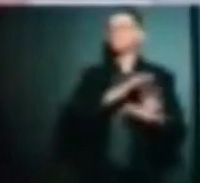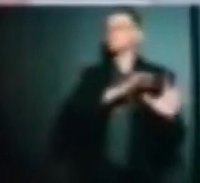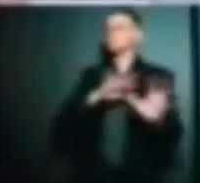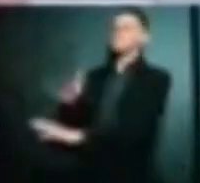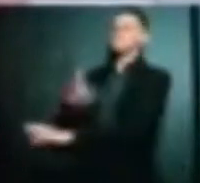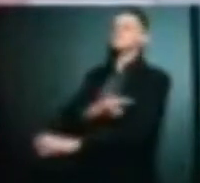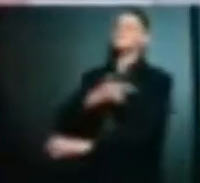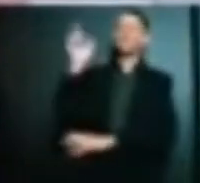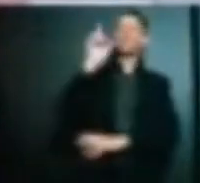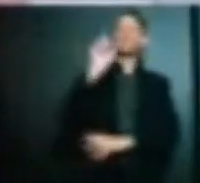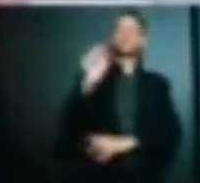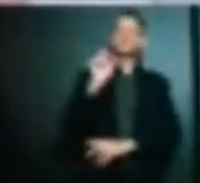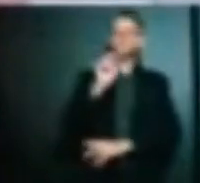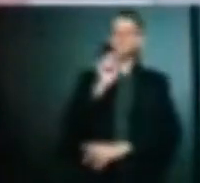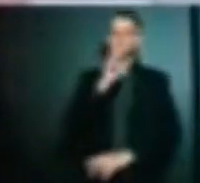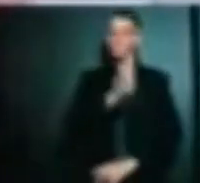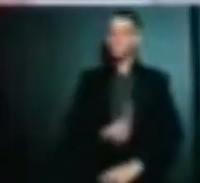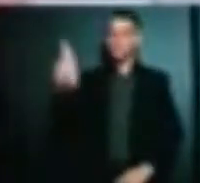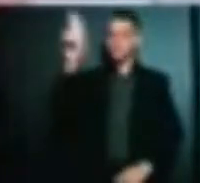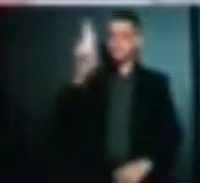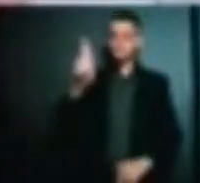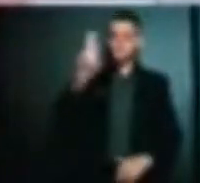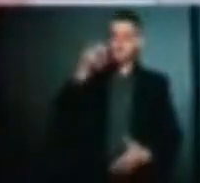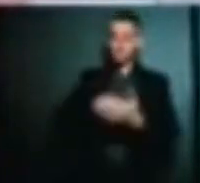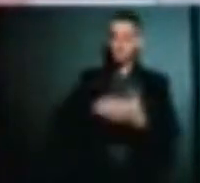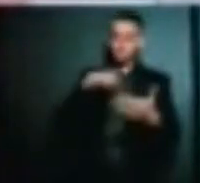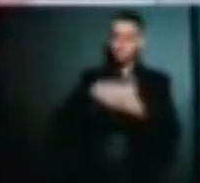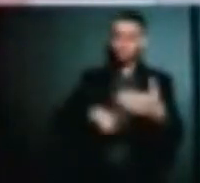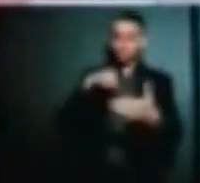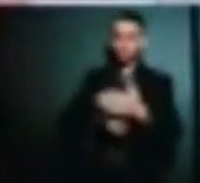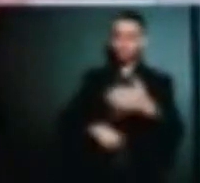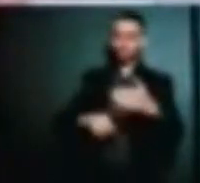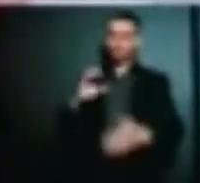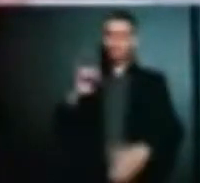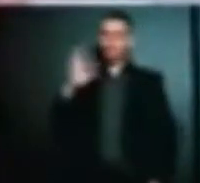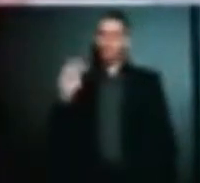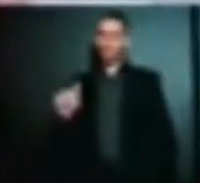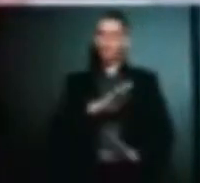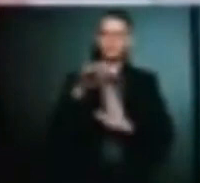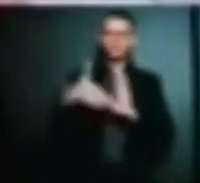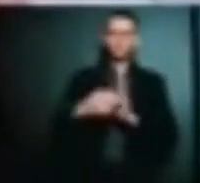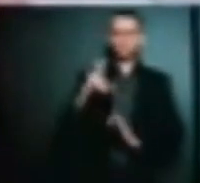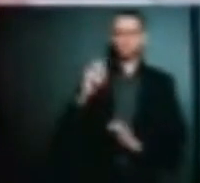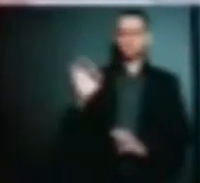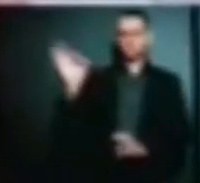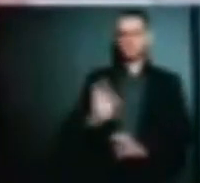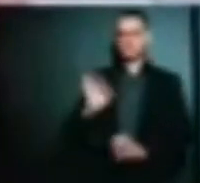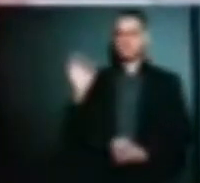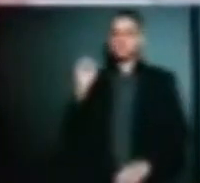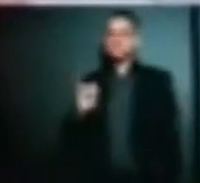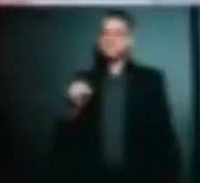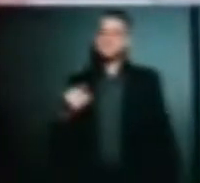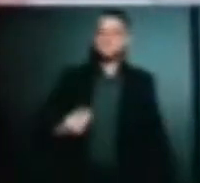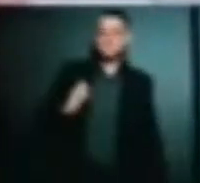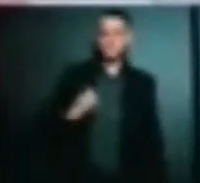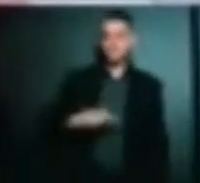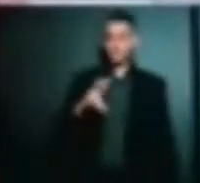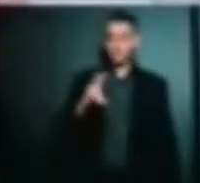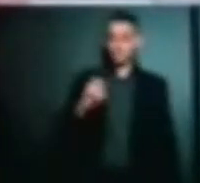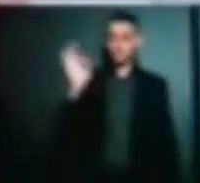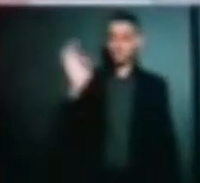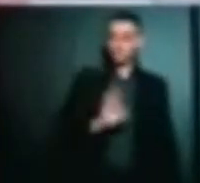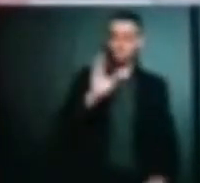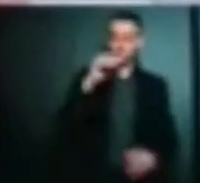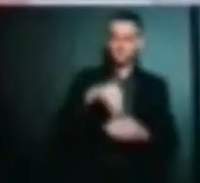é a universidade. As feministas lutam por cotas em tudo, né? Cota de 50%. Se existisse uma cota de 50%